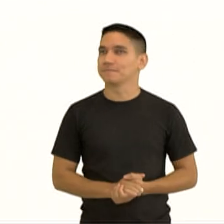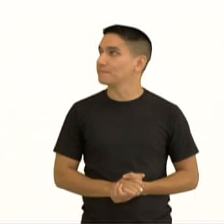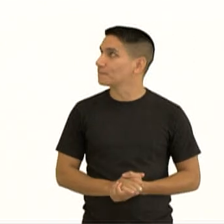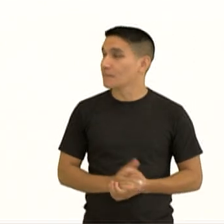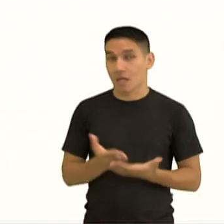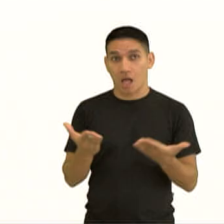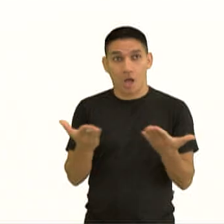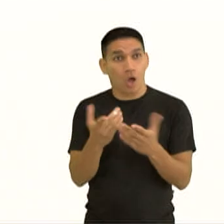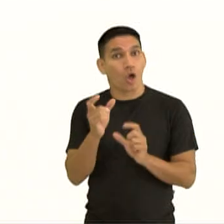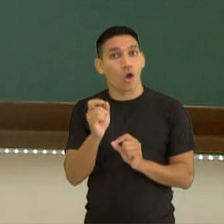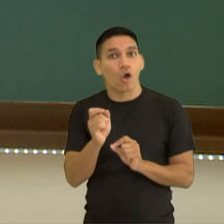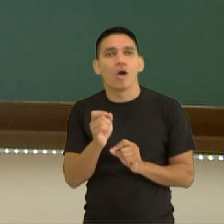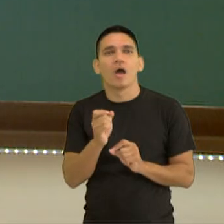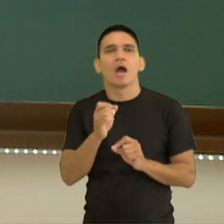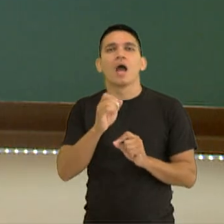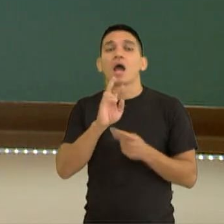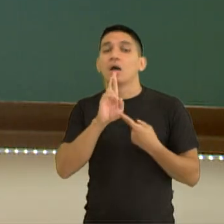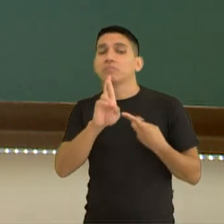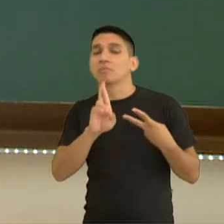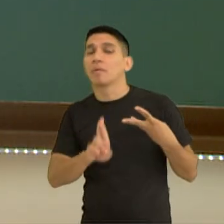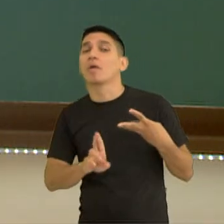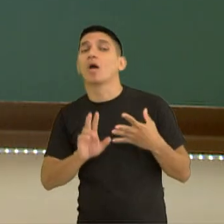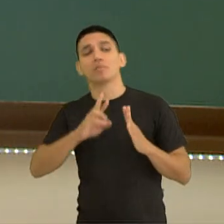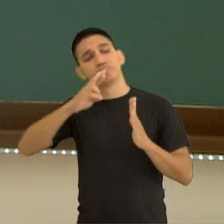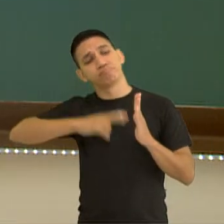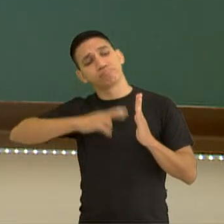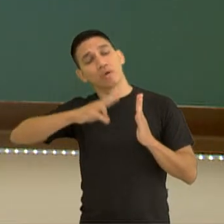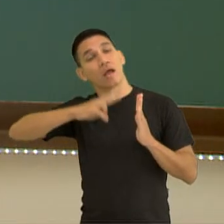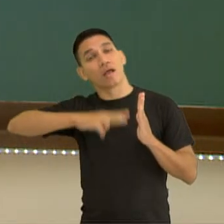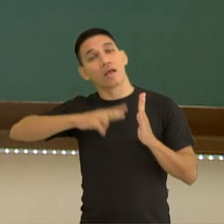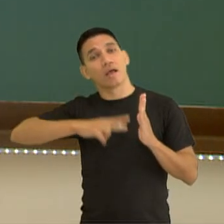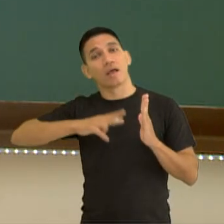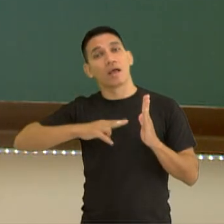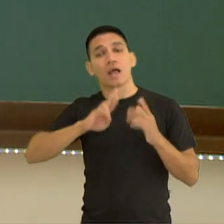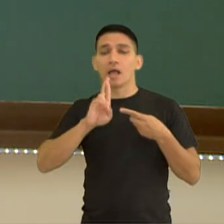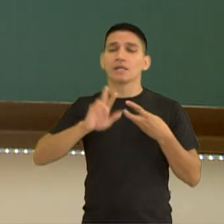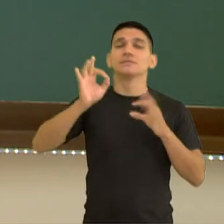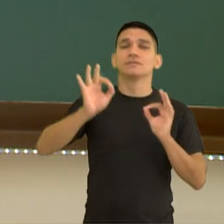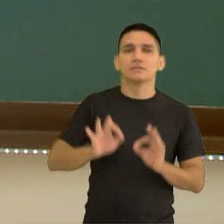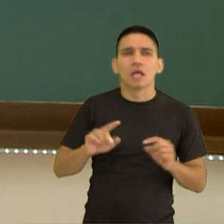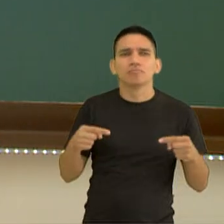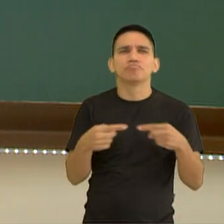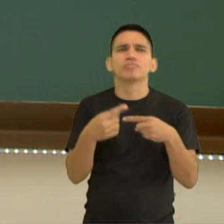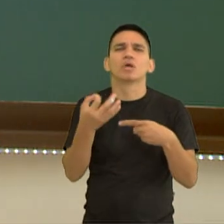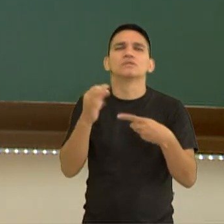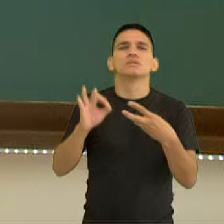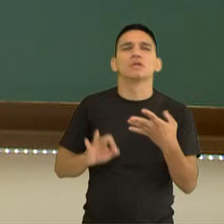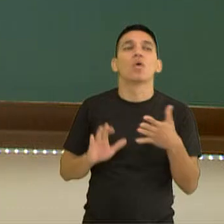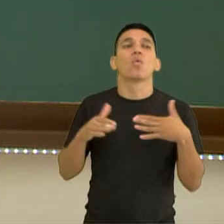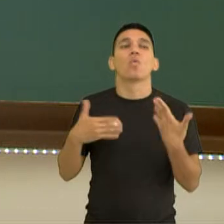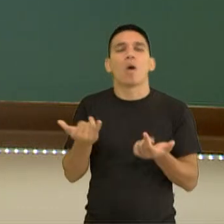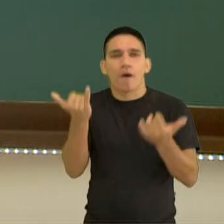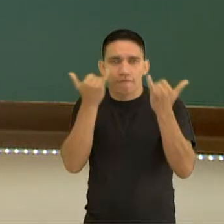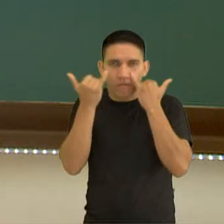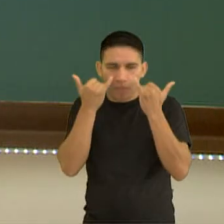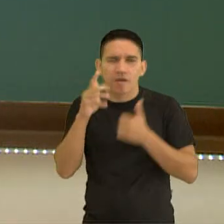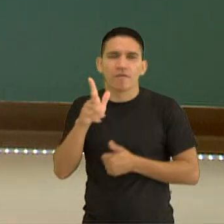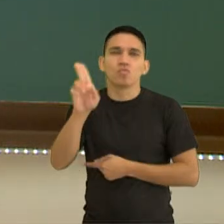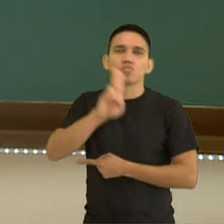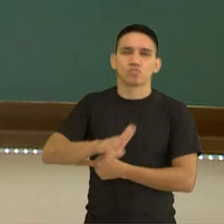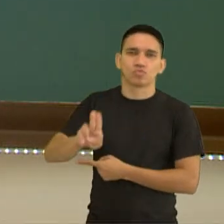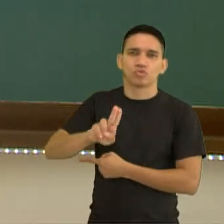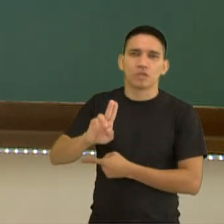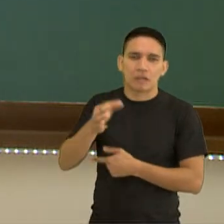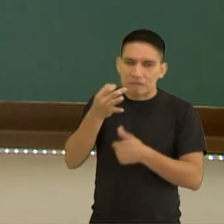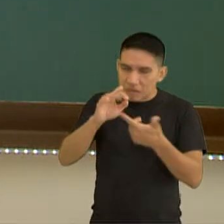Agora, read the sentences and check the correct answer. Aqui nós temos algumas informações que vamos utilizar para verificar